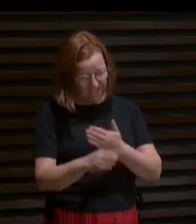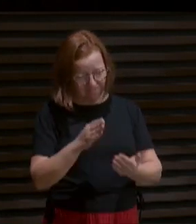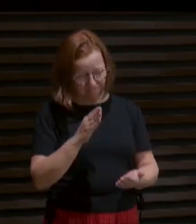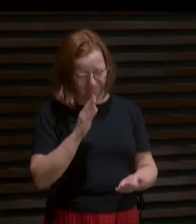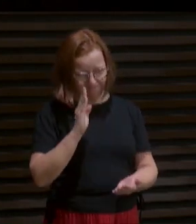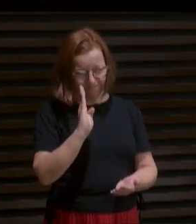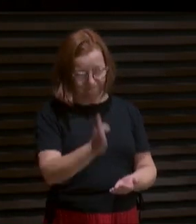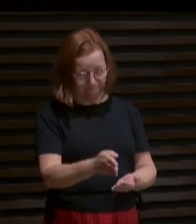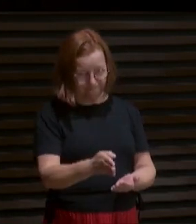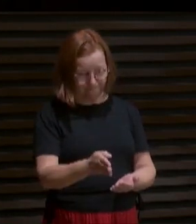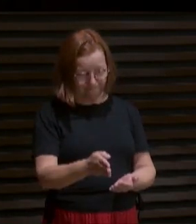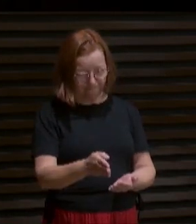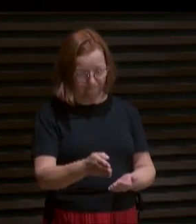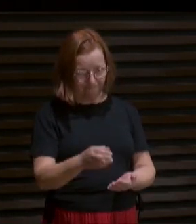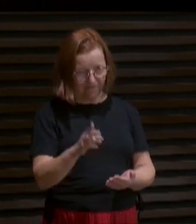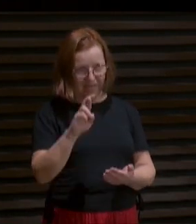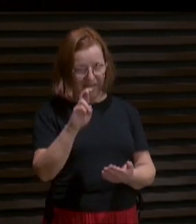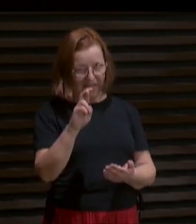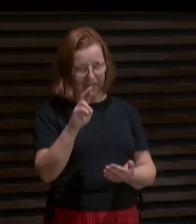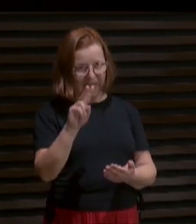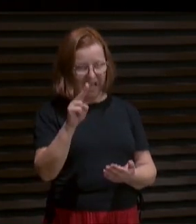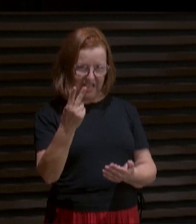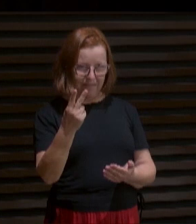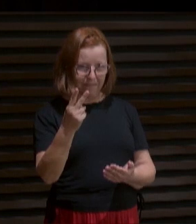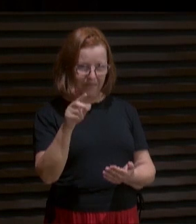pessoal. Você está despedido.